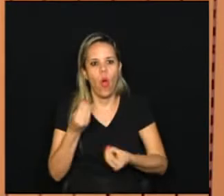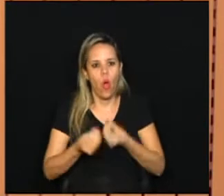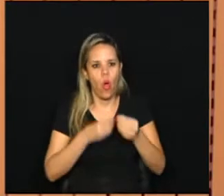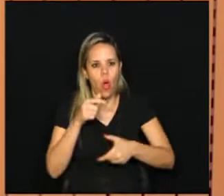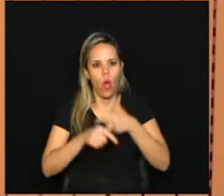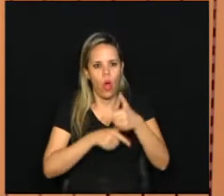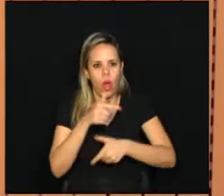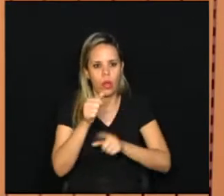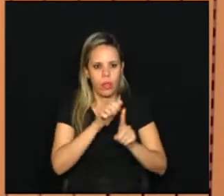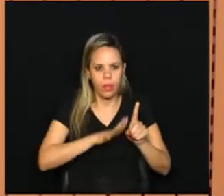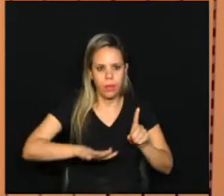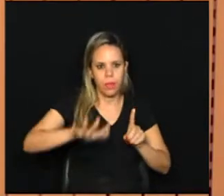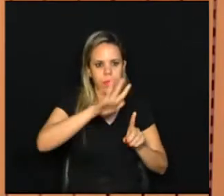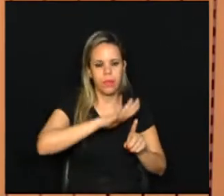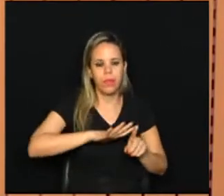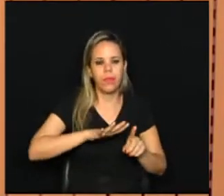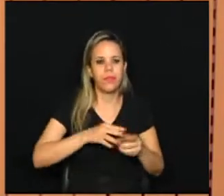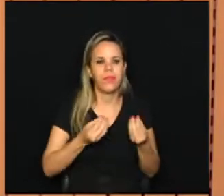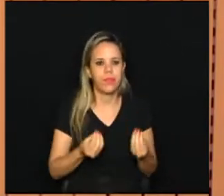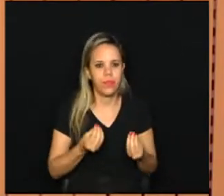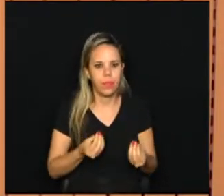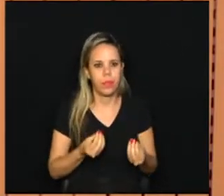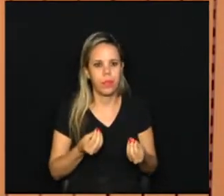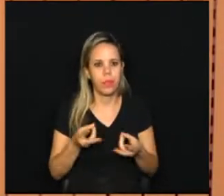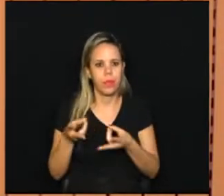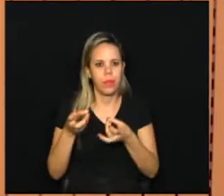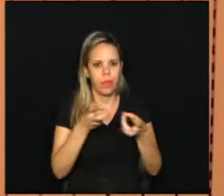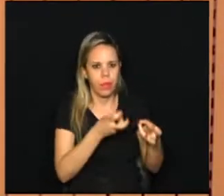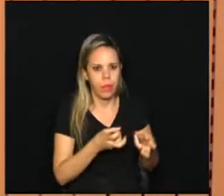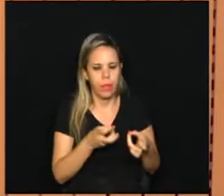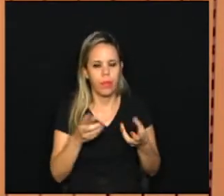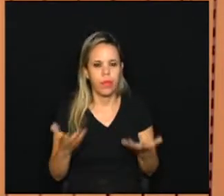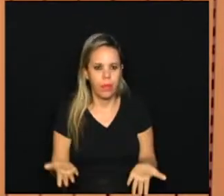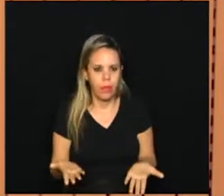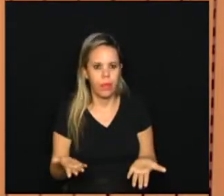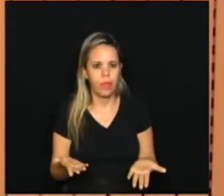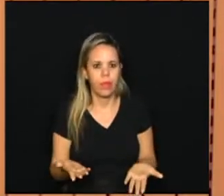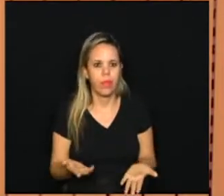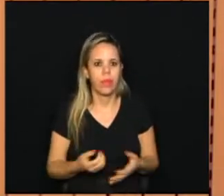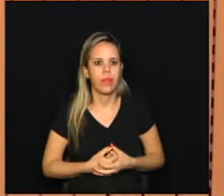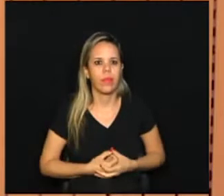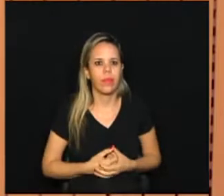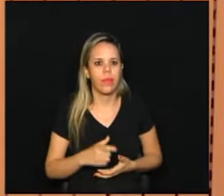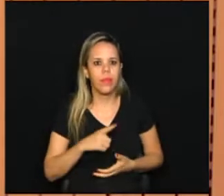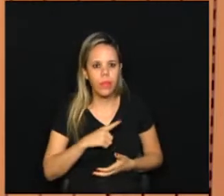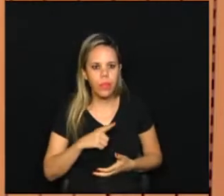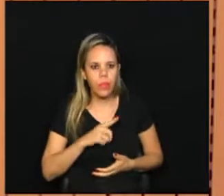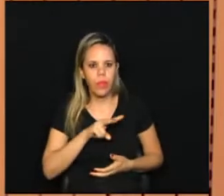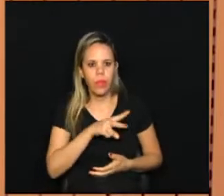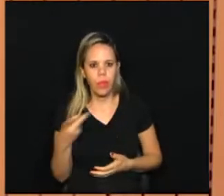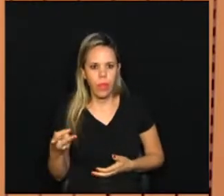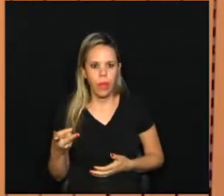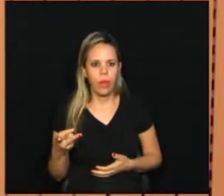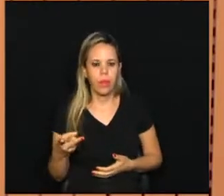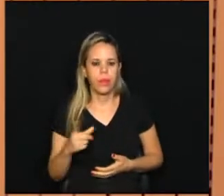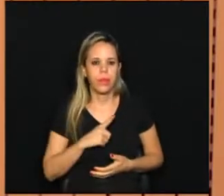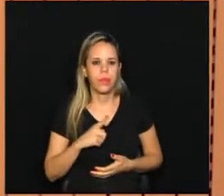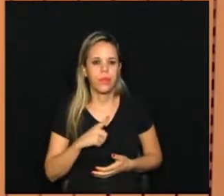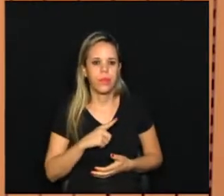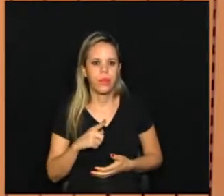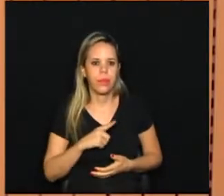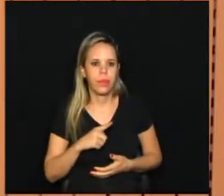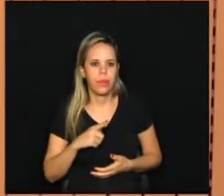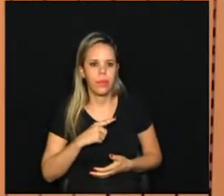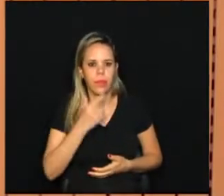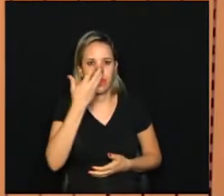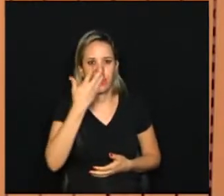trabalha em sociedade, e a gente viu que nesse caso especificamente a gente teve o contrário disso, né? A gente teve uma